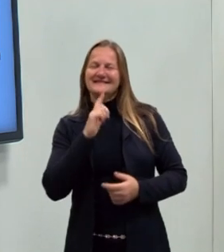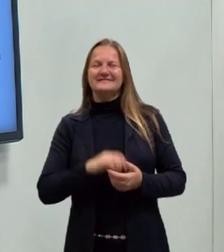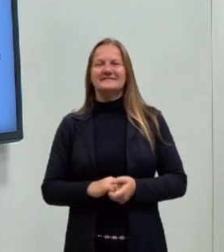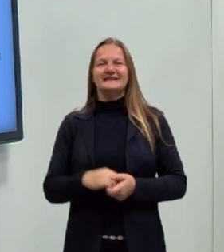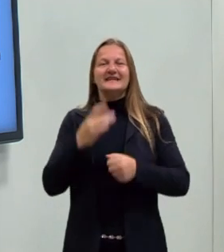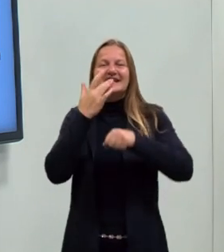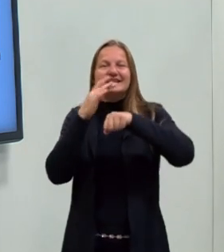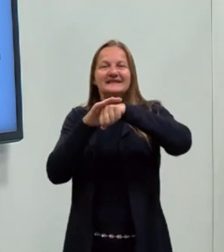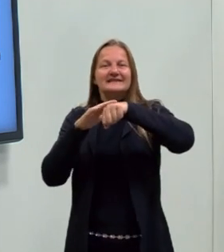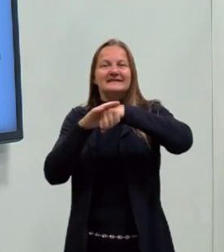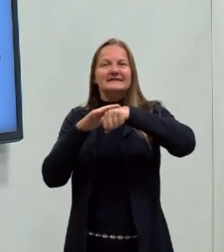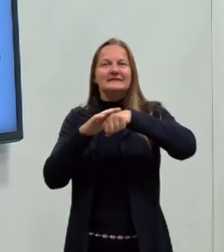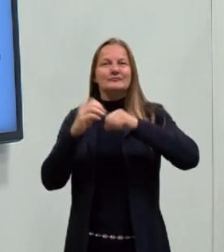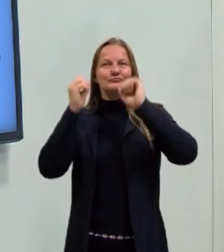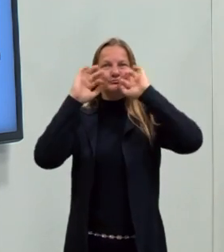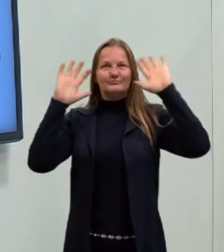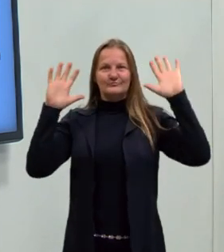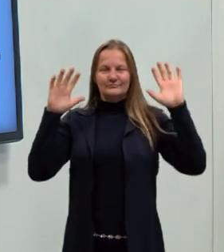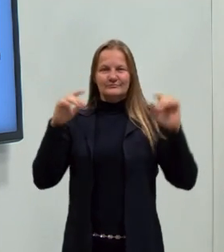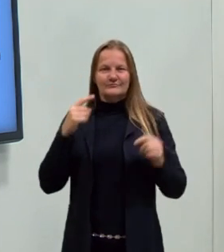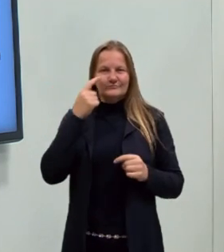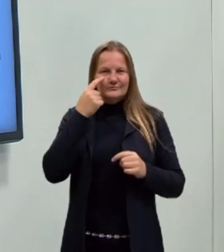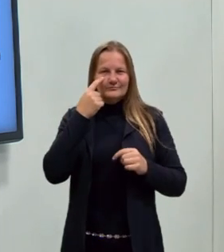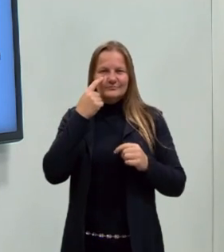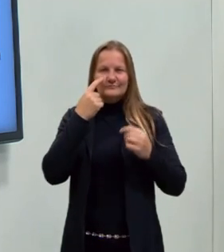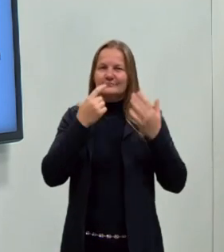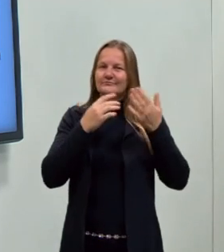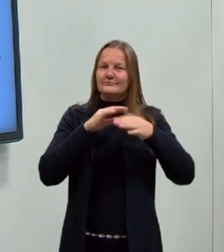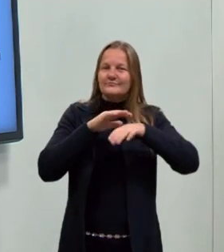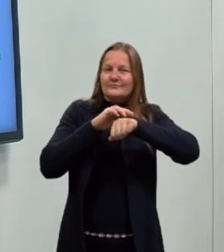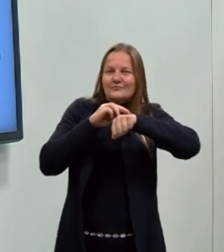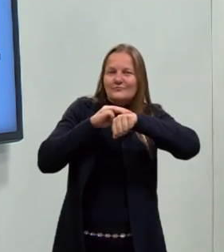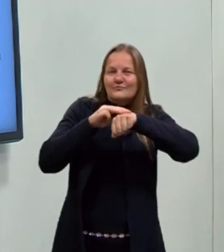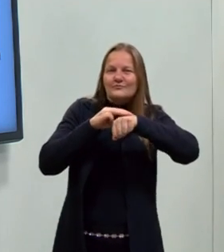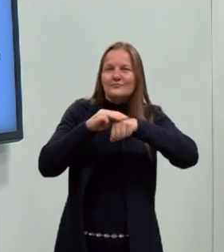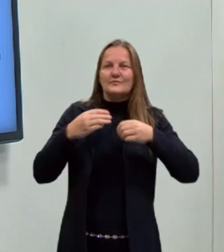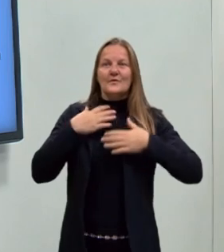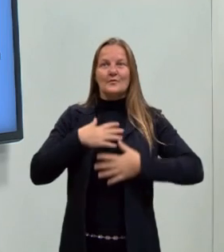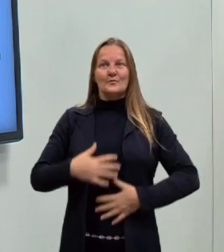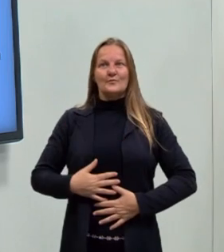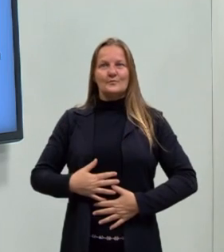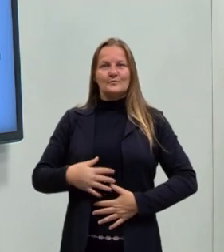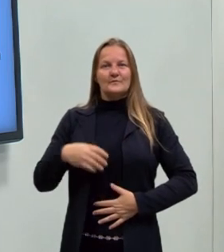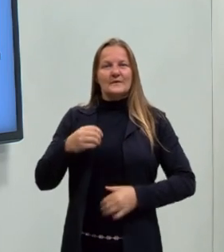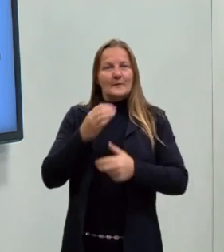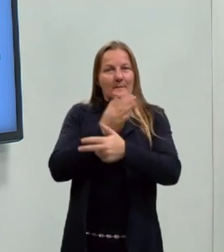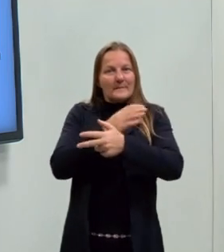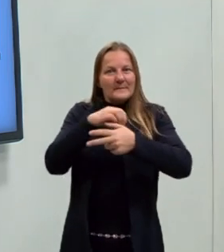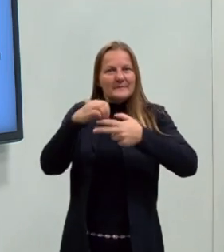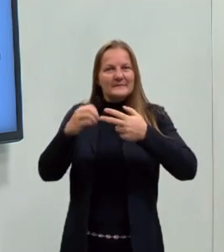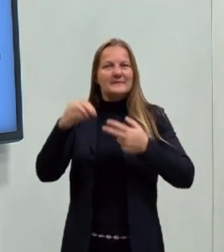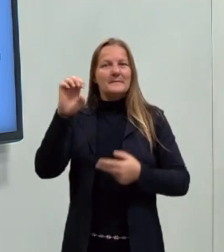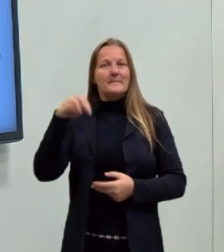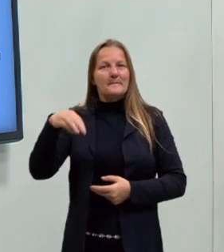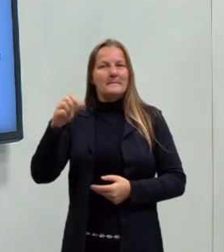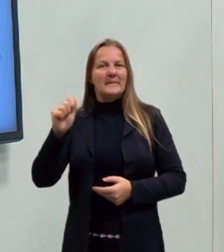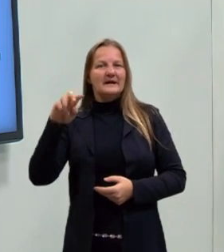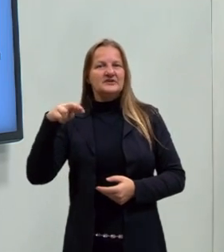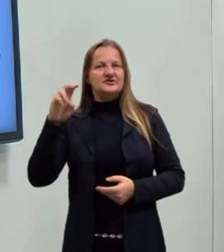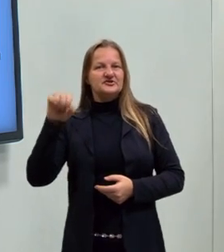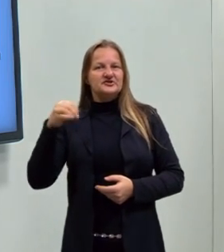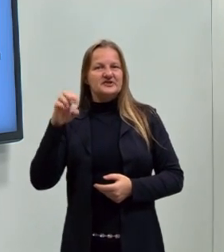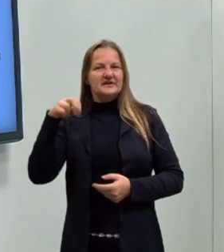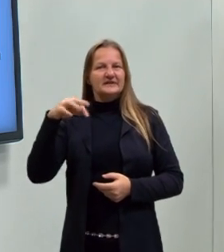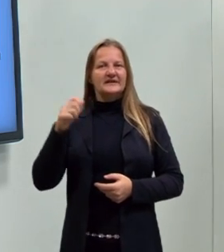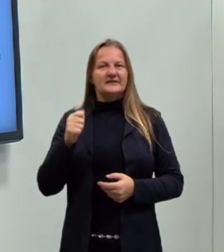sou uma mulher branca de pele clara cabelos e olhos castanhos Estou vestindo a camiseta do pré-enem na cor Magenta um